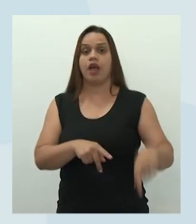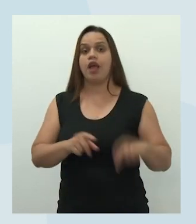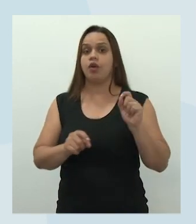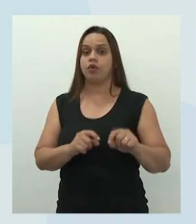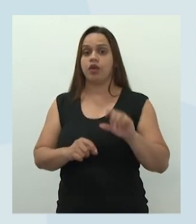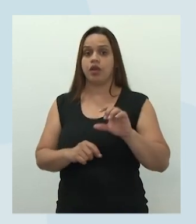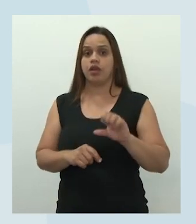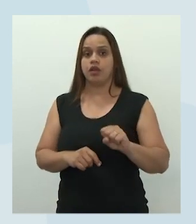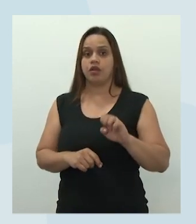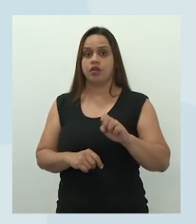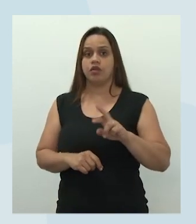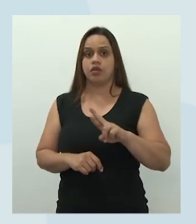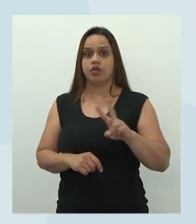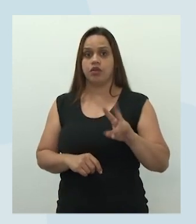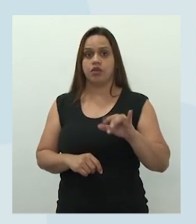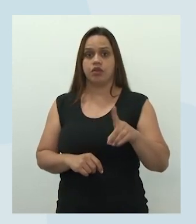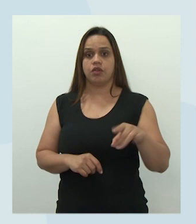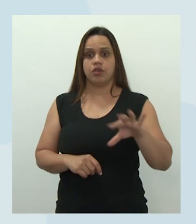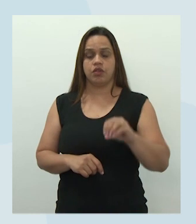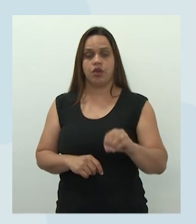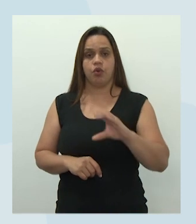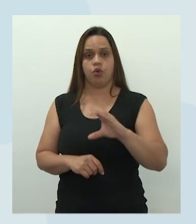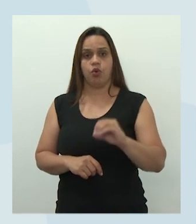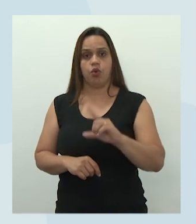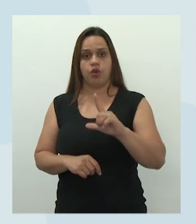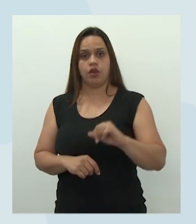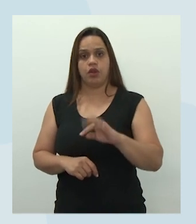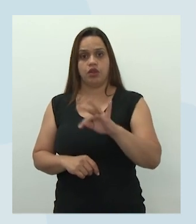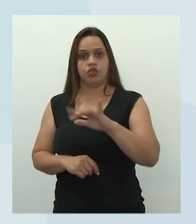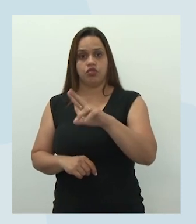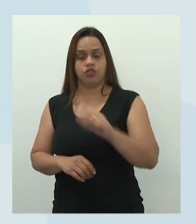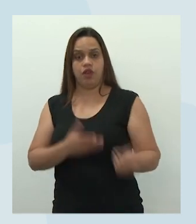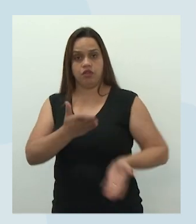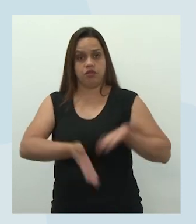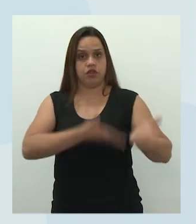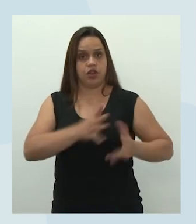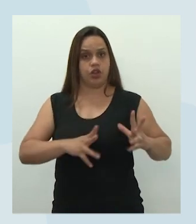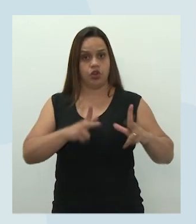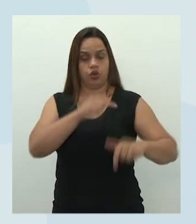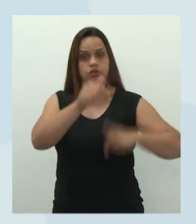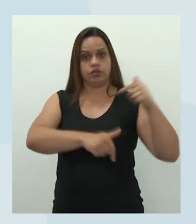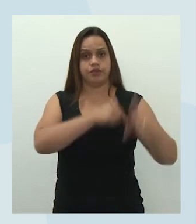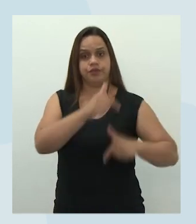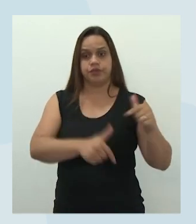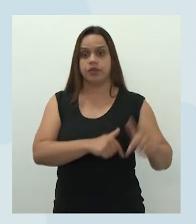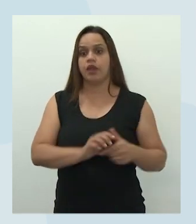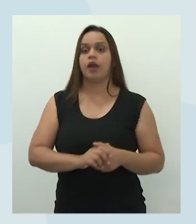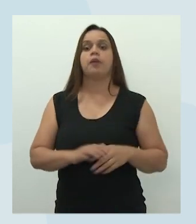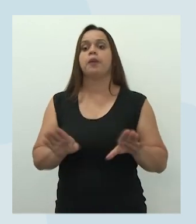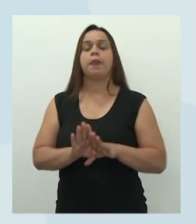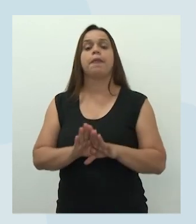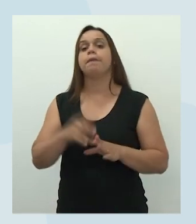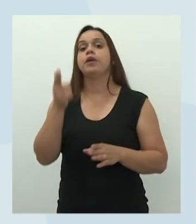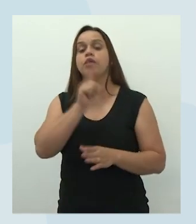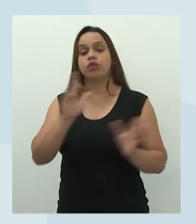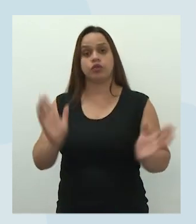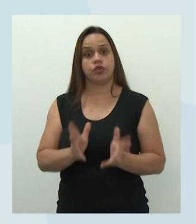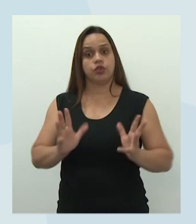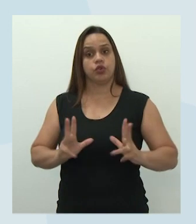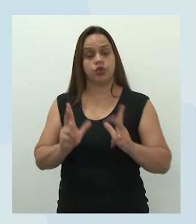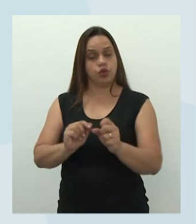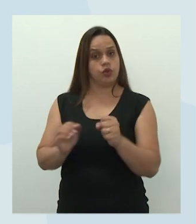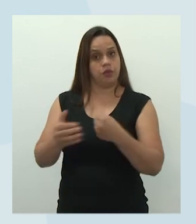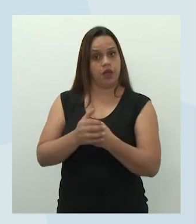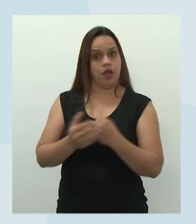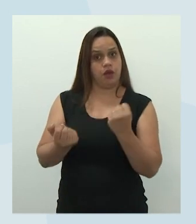servidão coletiva, como vocês estão vendo ali no último quadrante do nosso esquema, né? Para promover essa proteção,